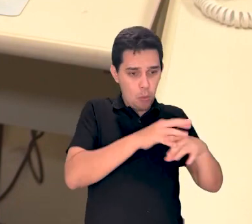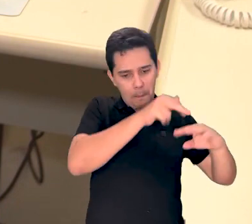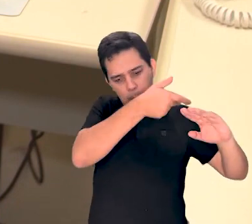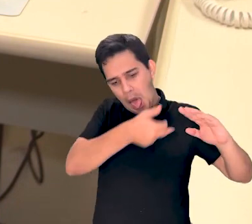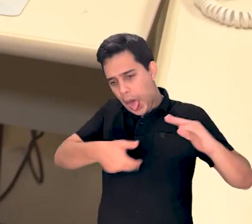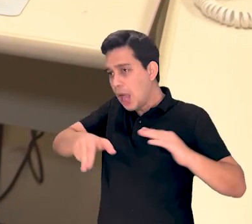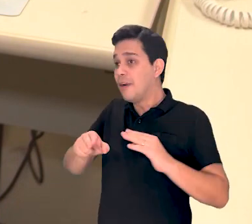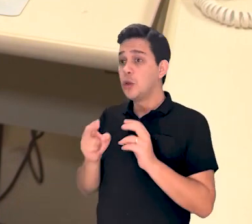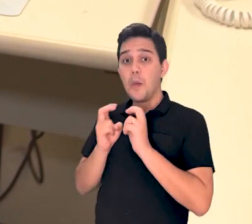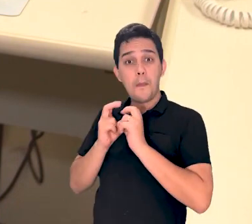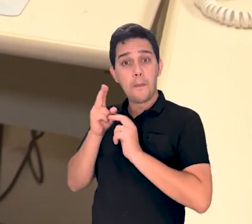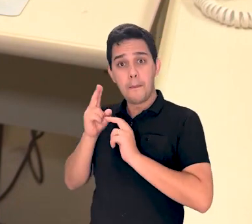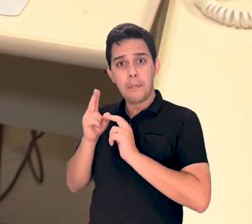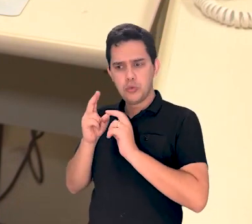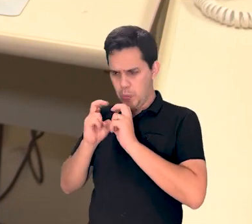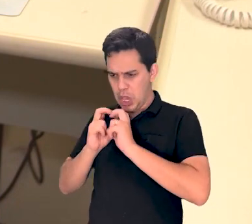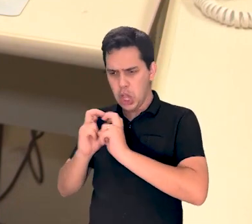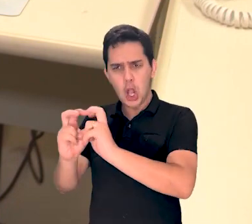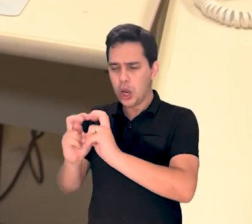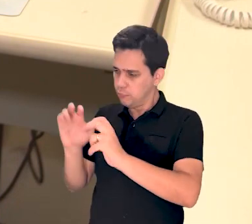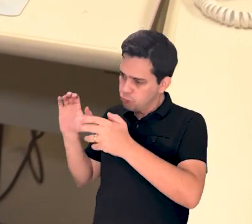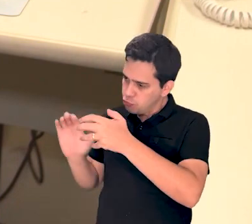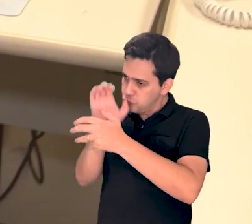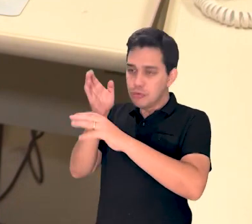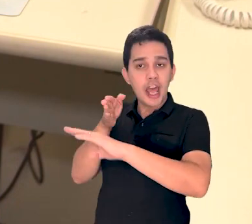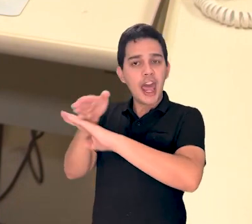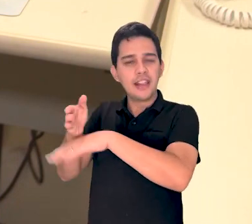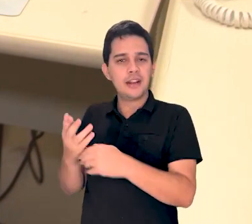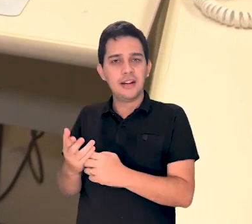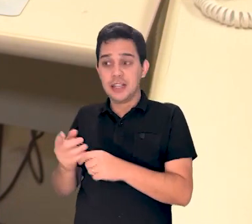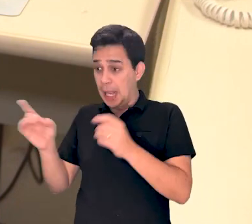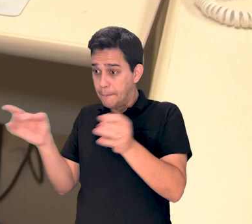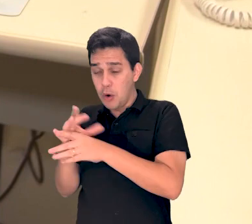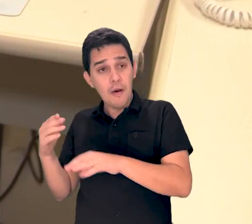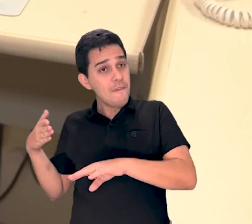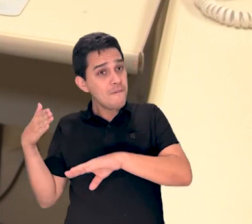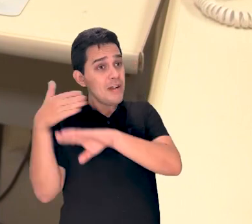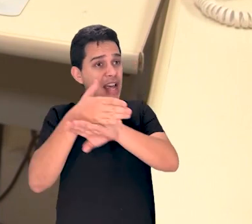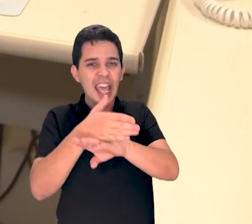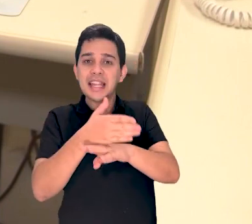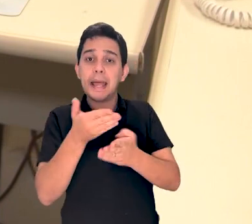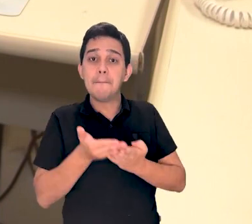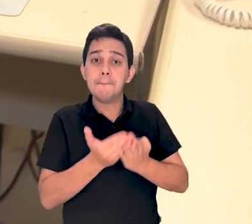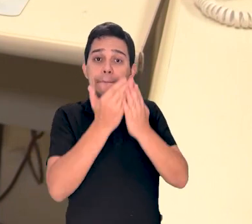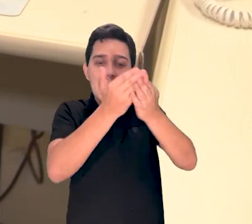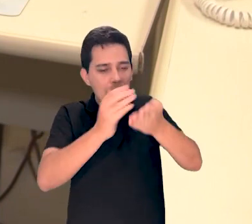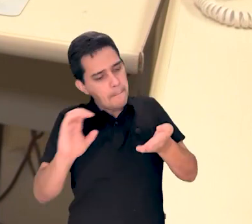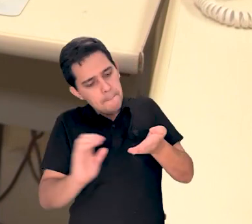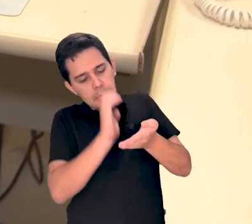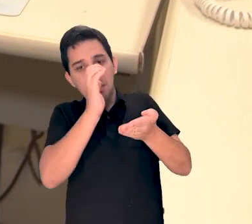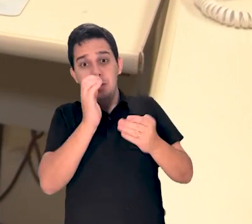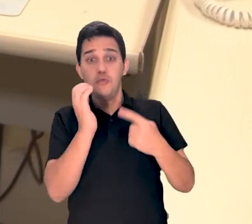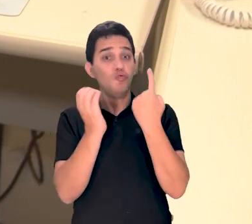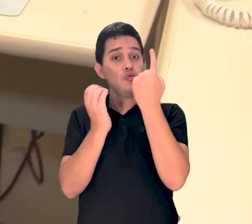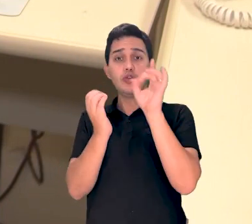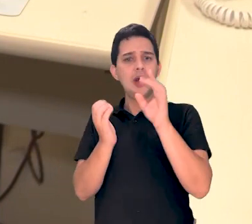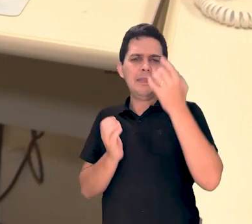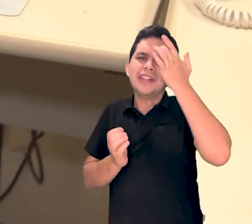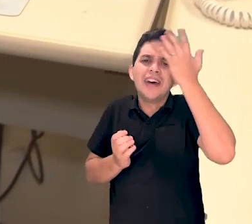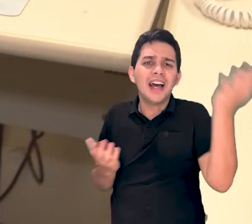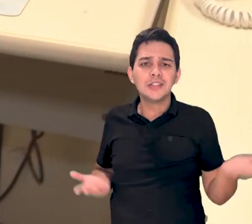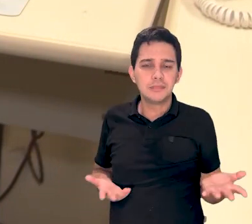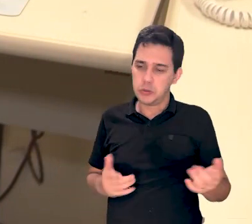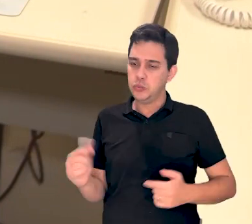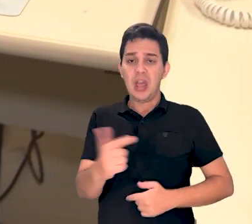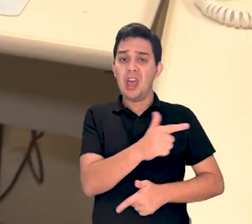é preciso fazer um sistema que seja inteligente e desse jeito que tá com